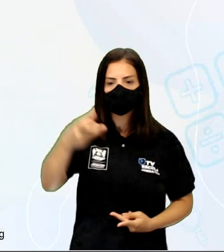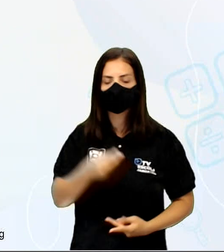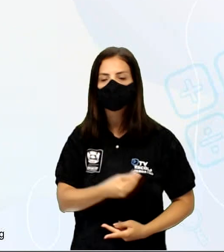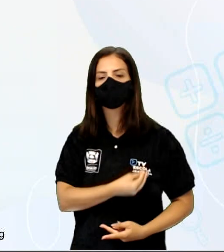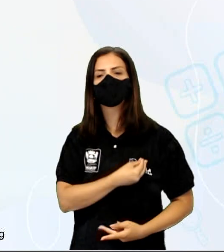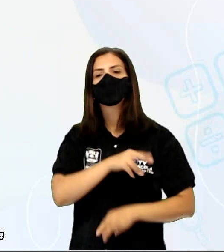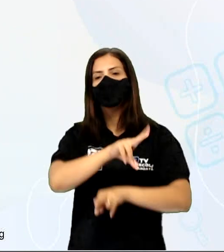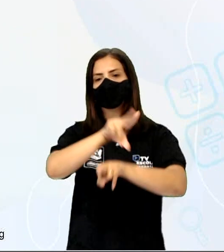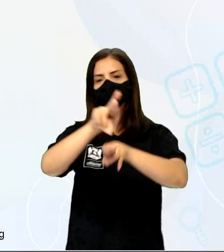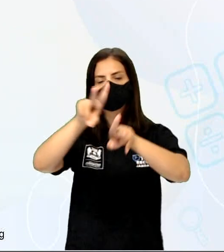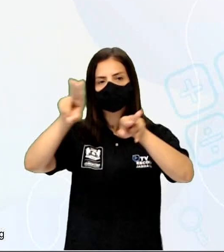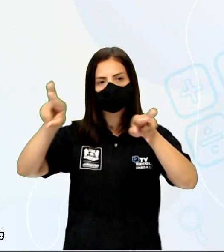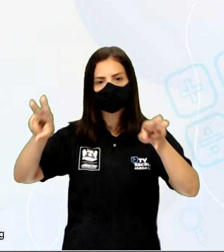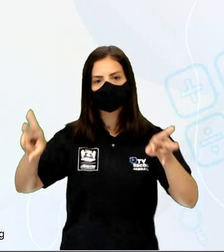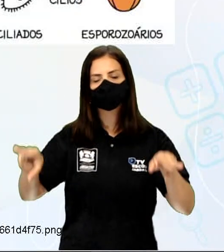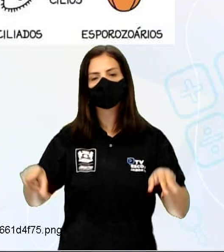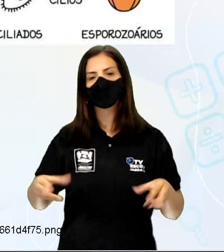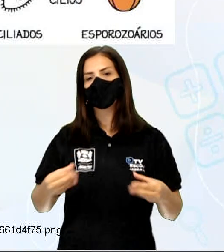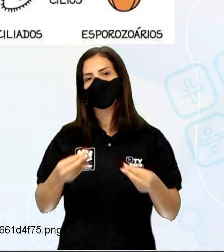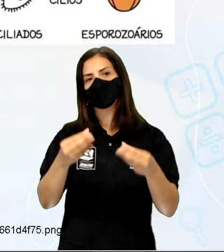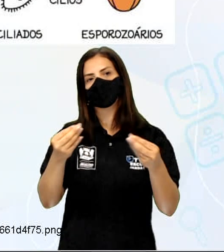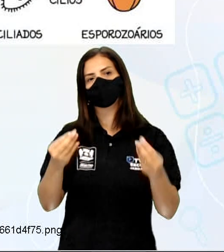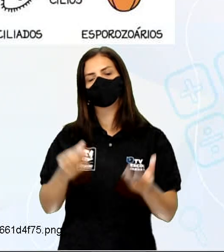variedade maior ainda.